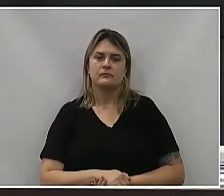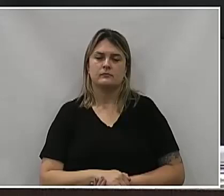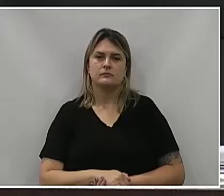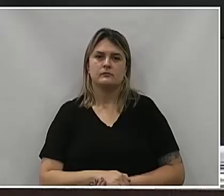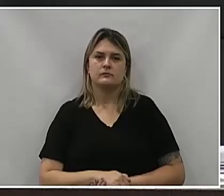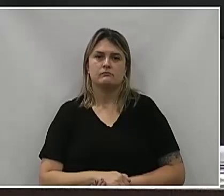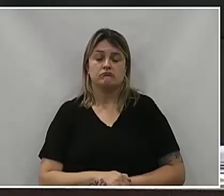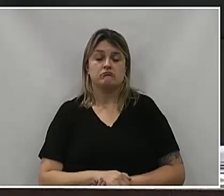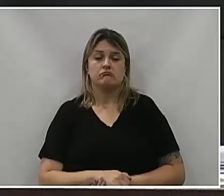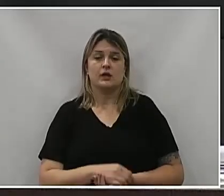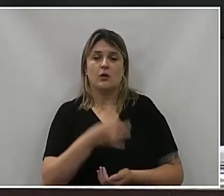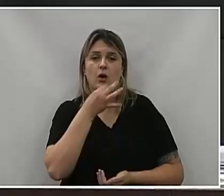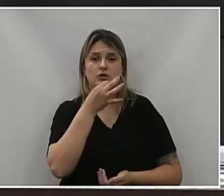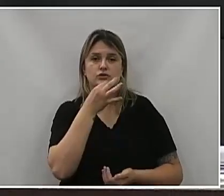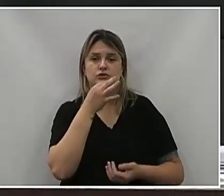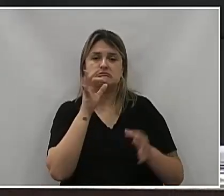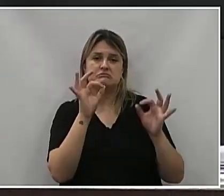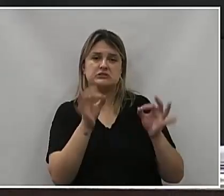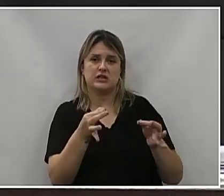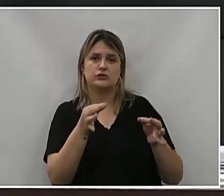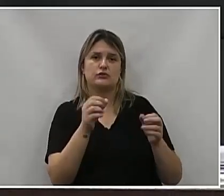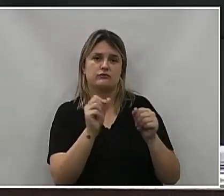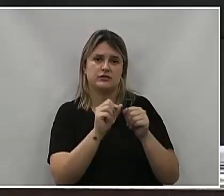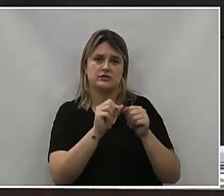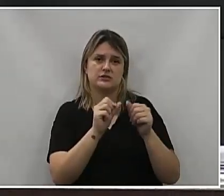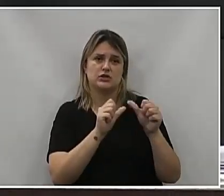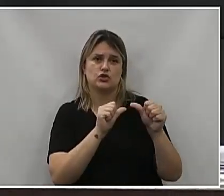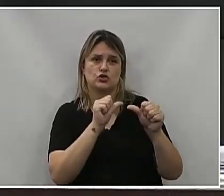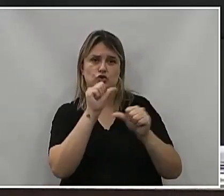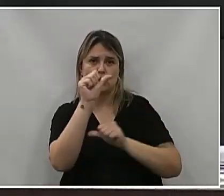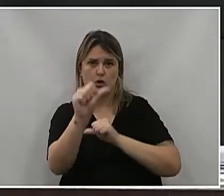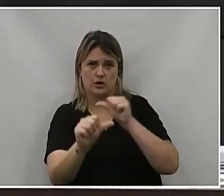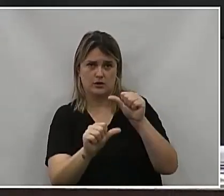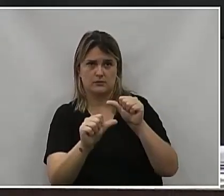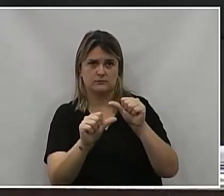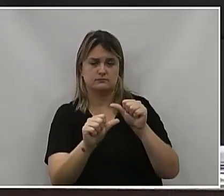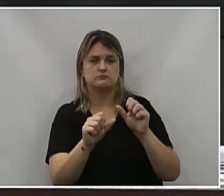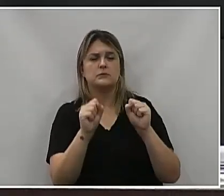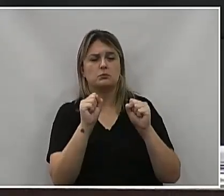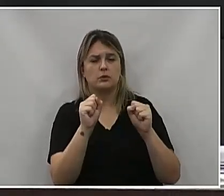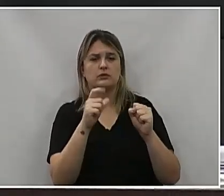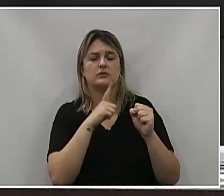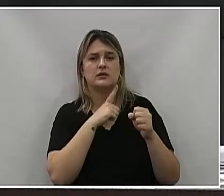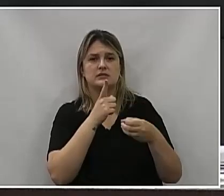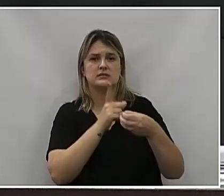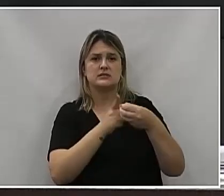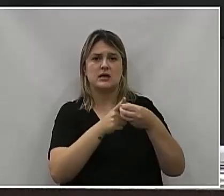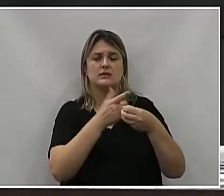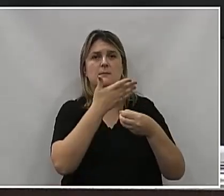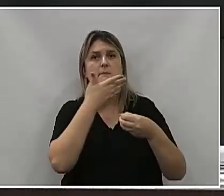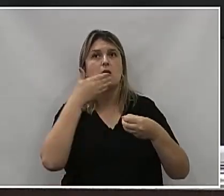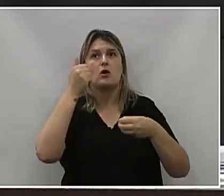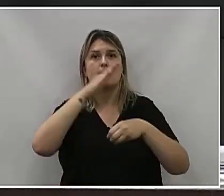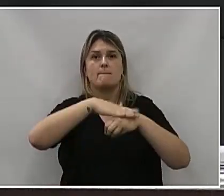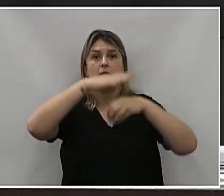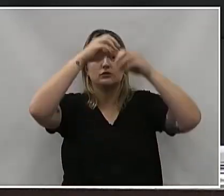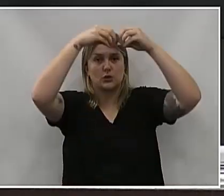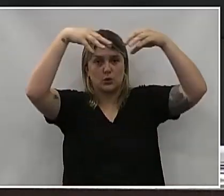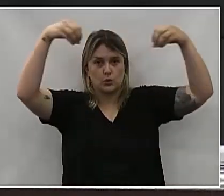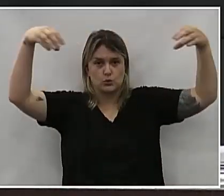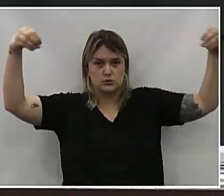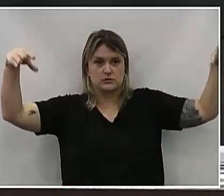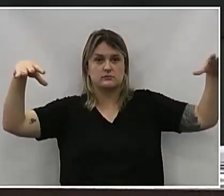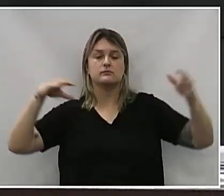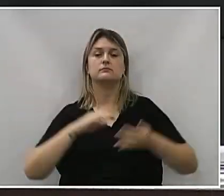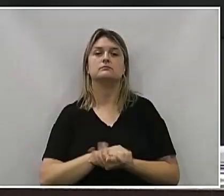bastante acessível a troca e nós vamos poder ter uma cidade toda iluminada, assim como todos